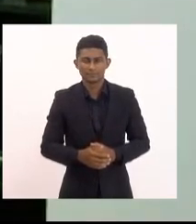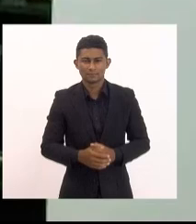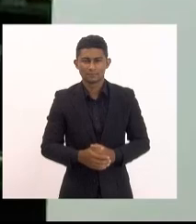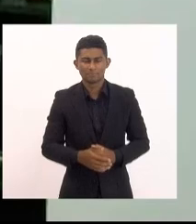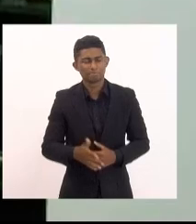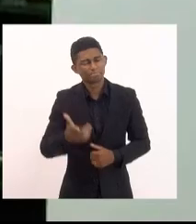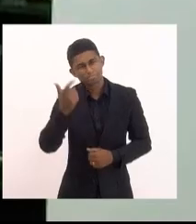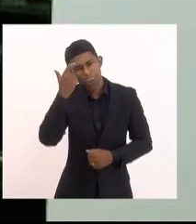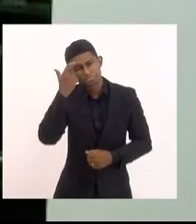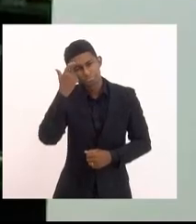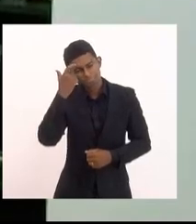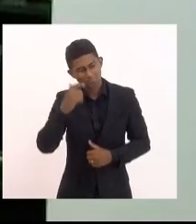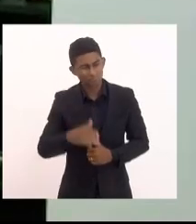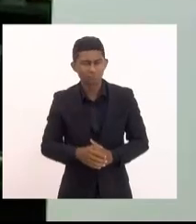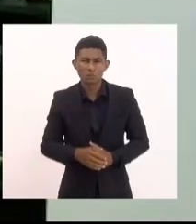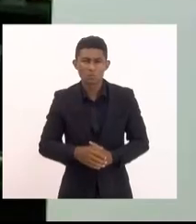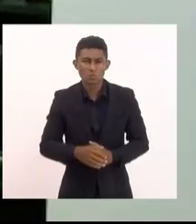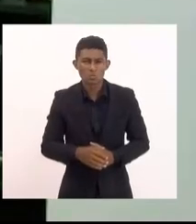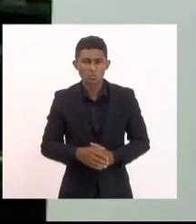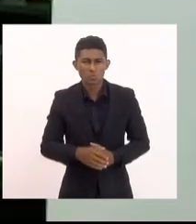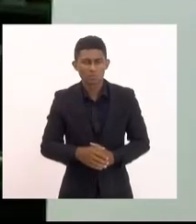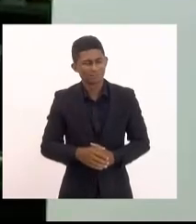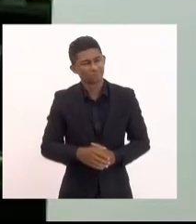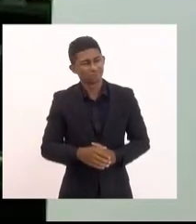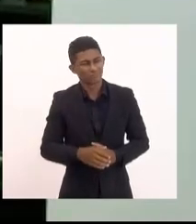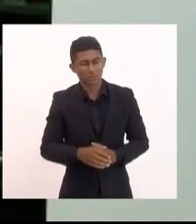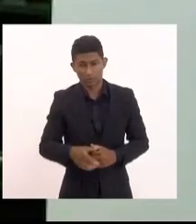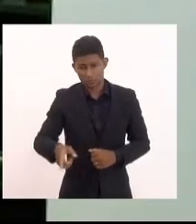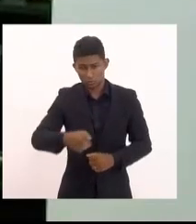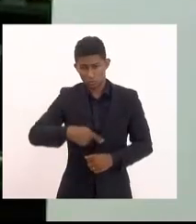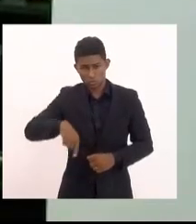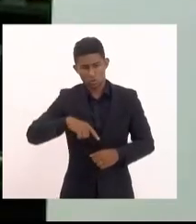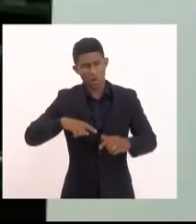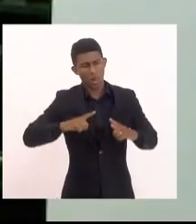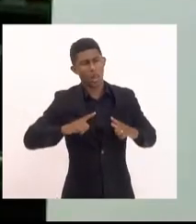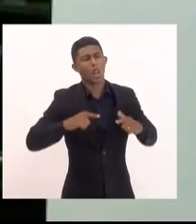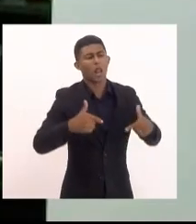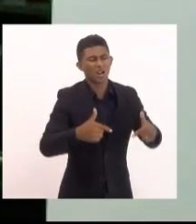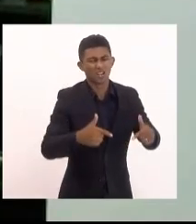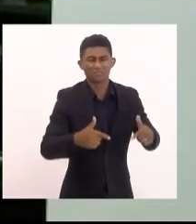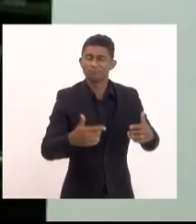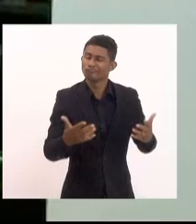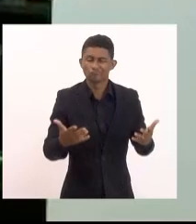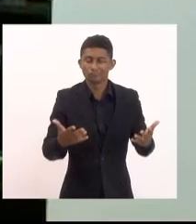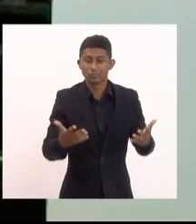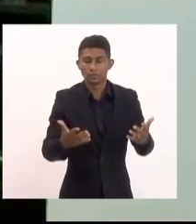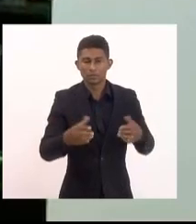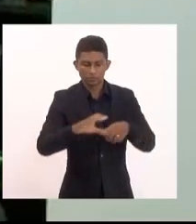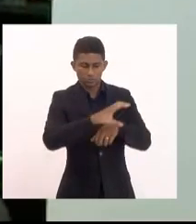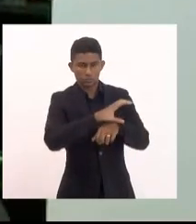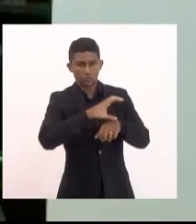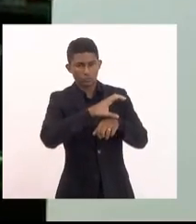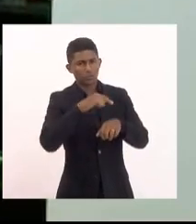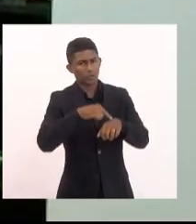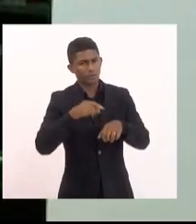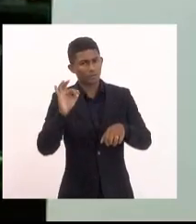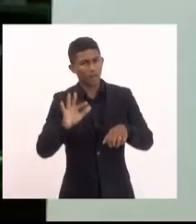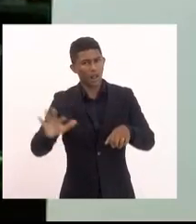abdicar da sua atuação garantida pela Constituição